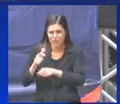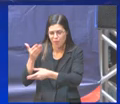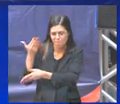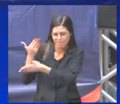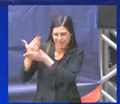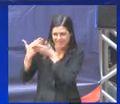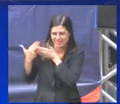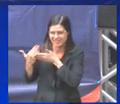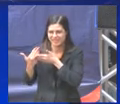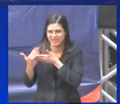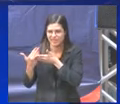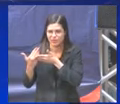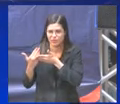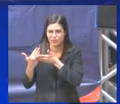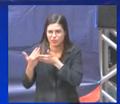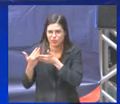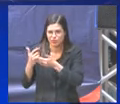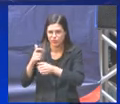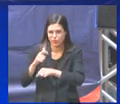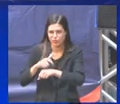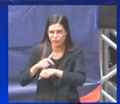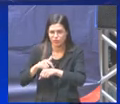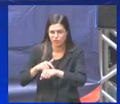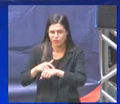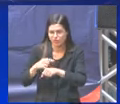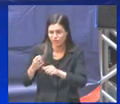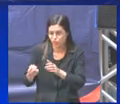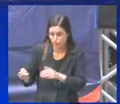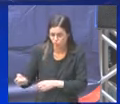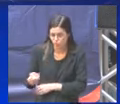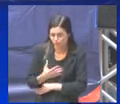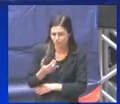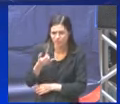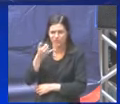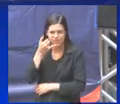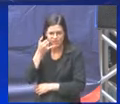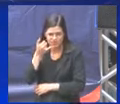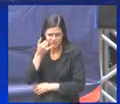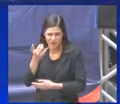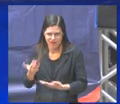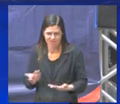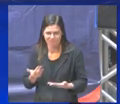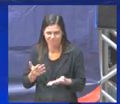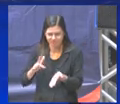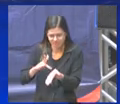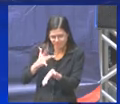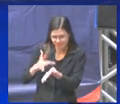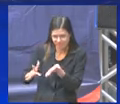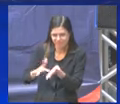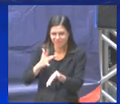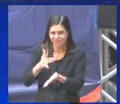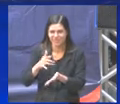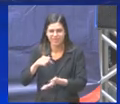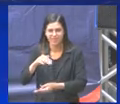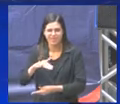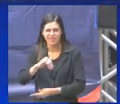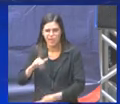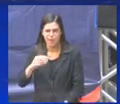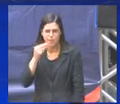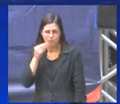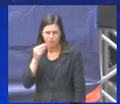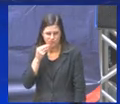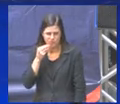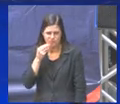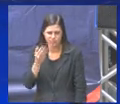desde a chegada do primeiro smartphone? Quem aproveitou essas oportunidades? Então, eu olho hoje para a